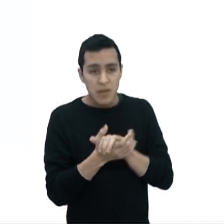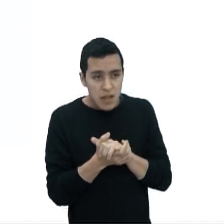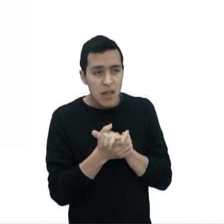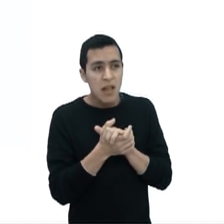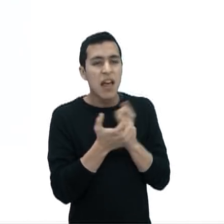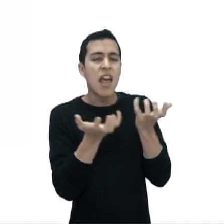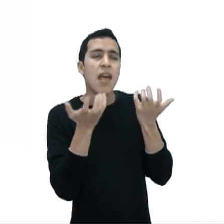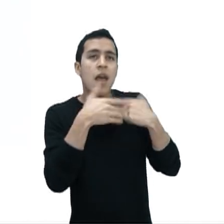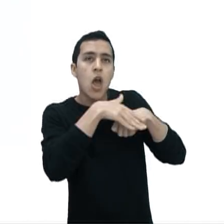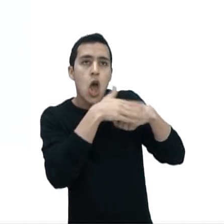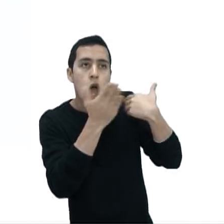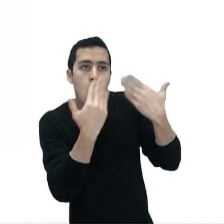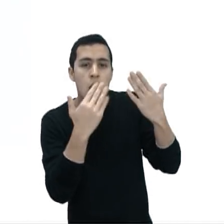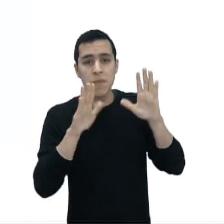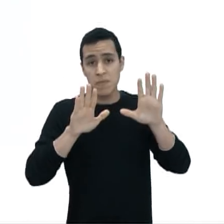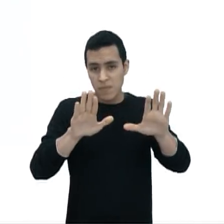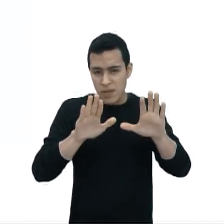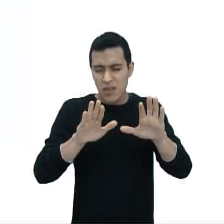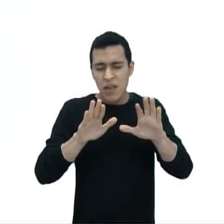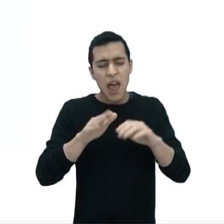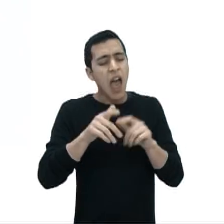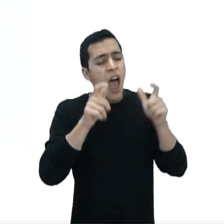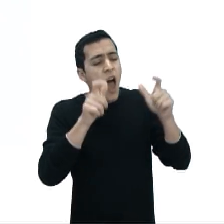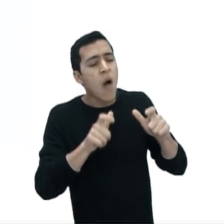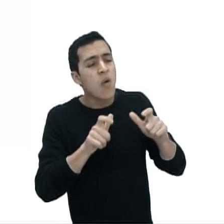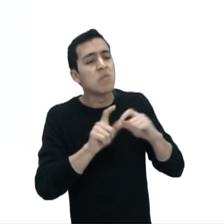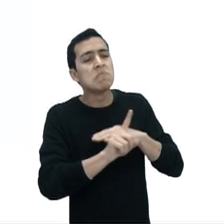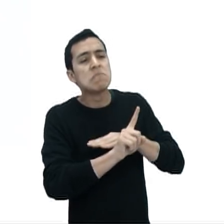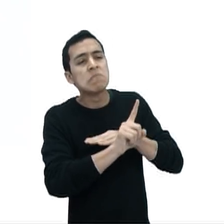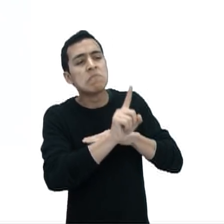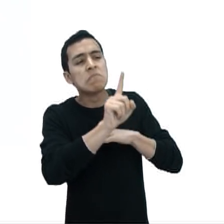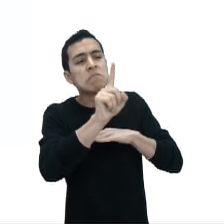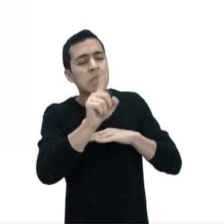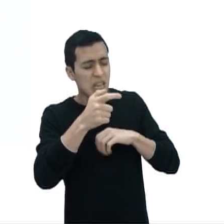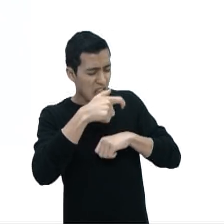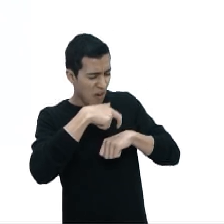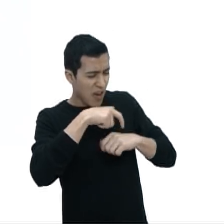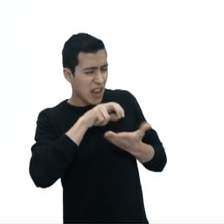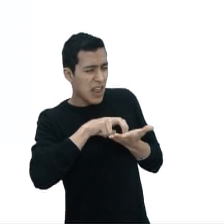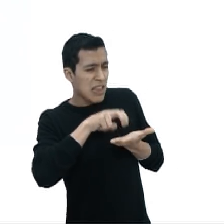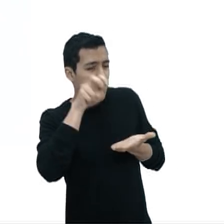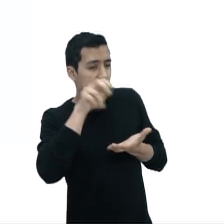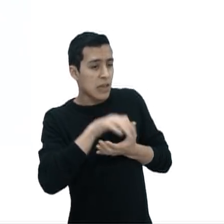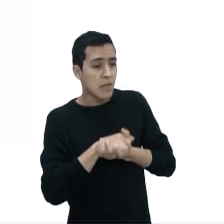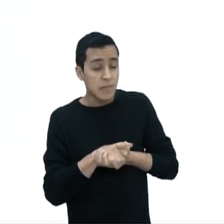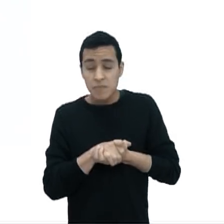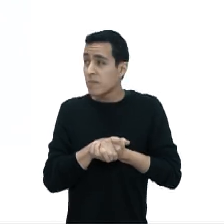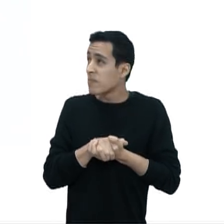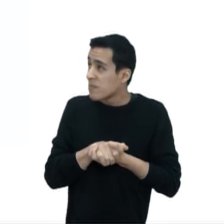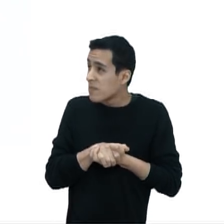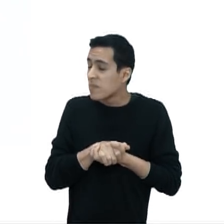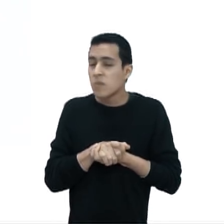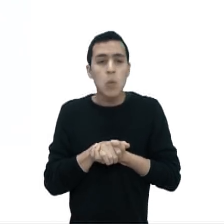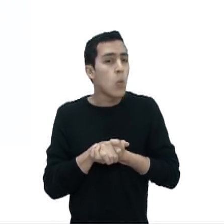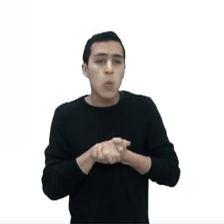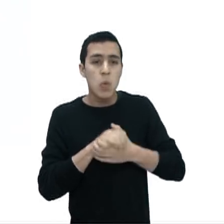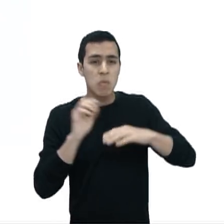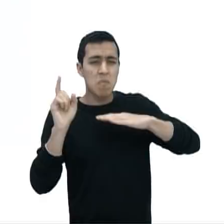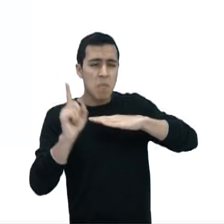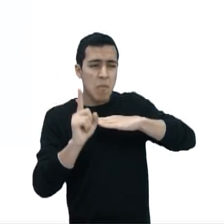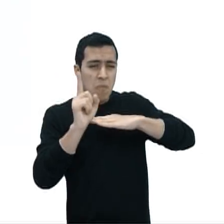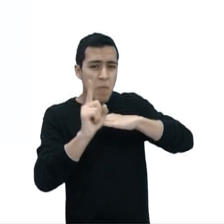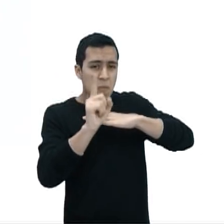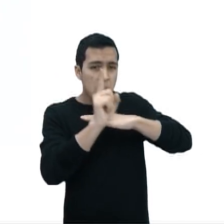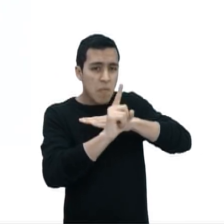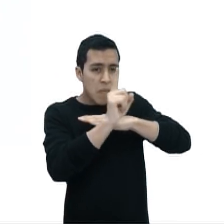fazer conversa. Aonde vai tão cedinho, compadre Bagatela? Bagatela, passa de frente da casa do